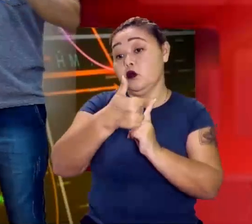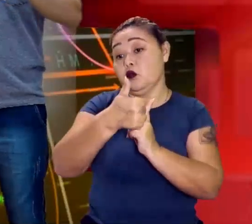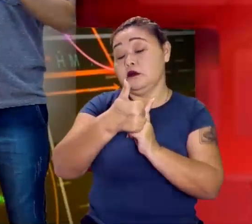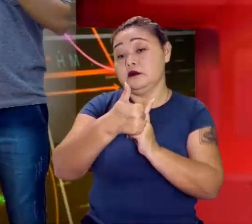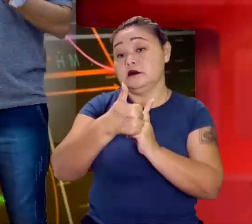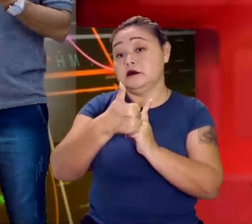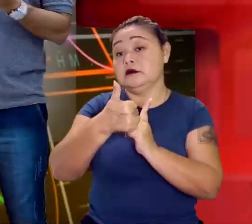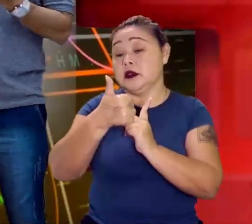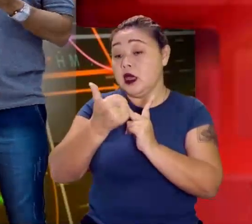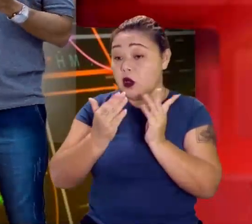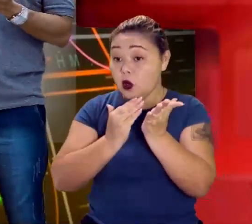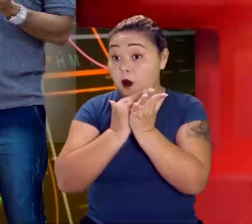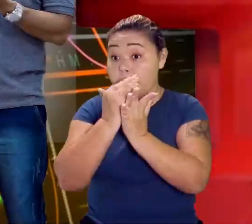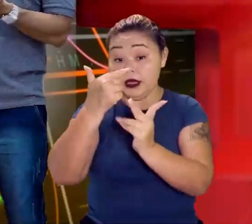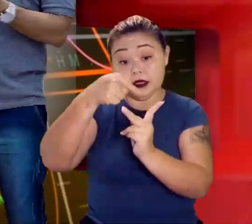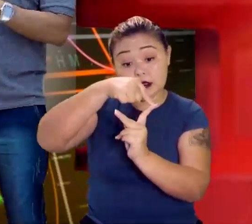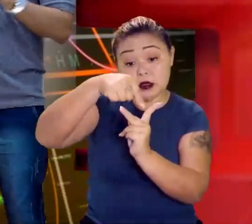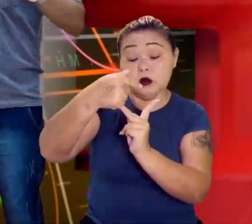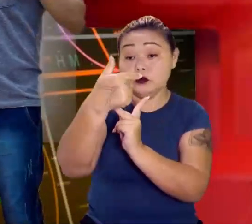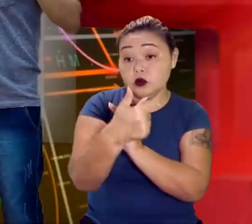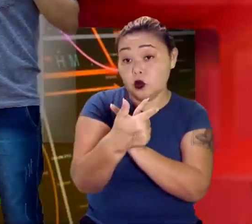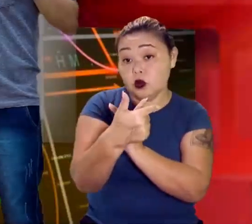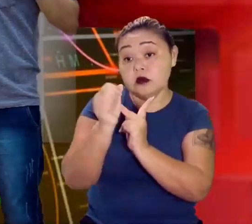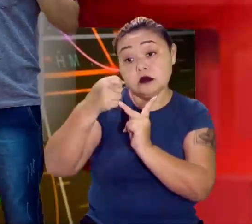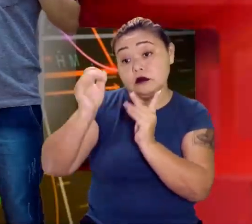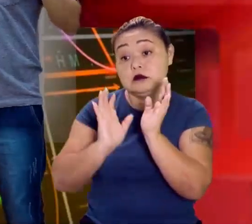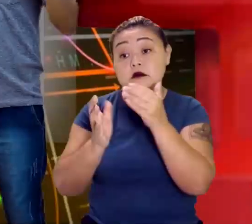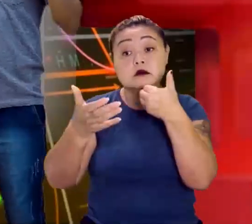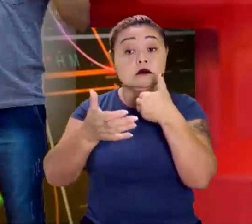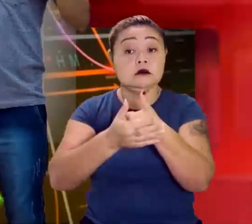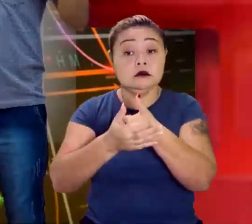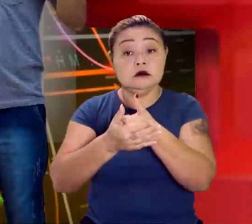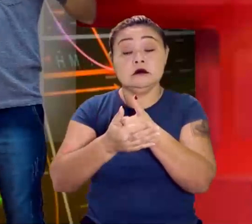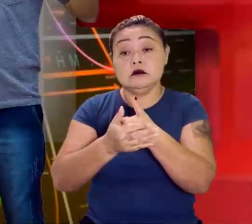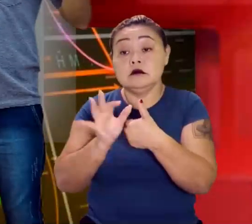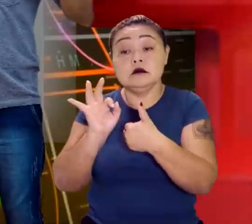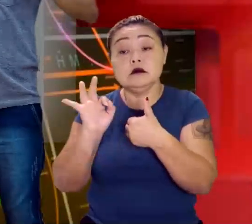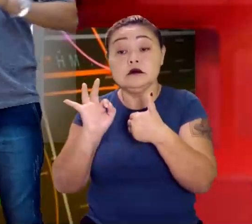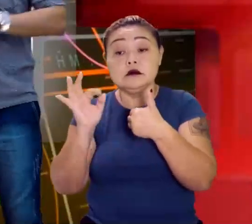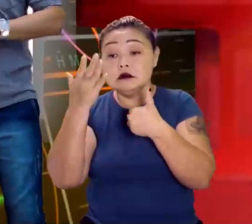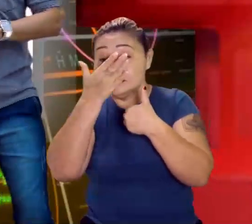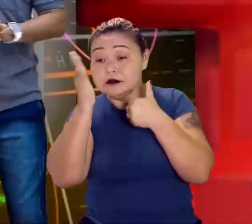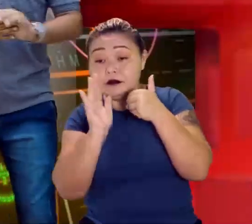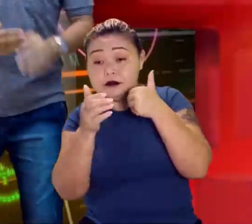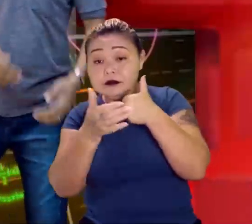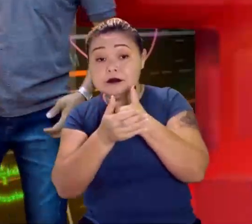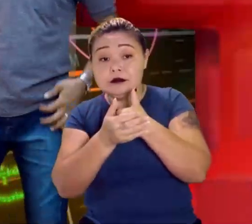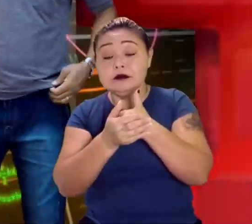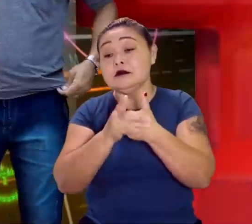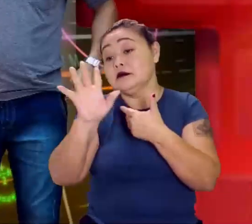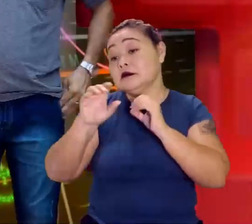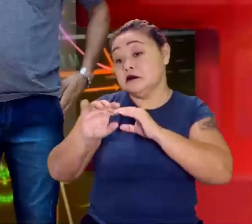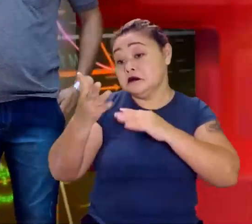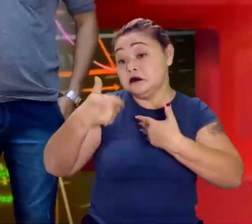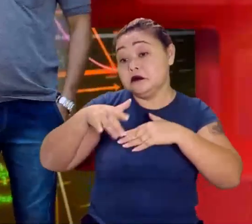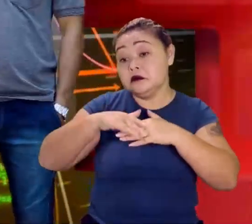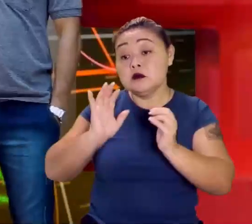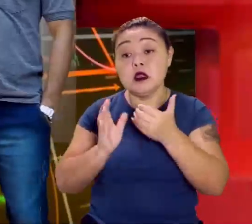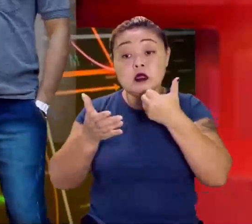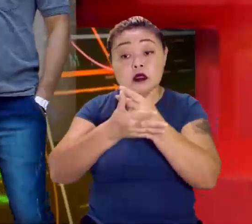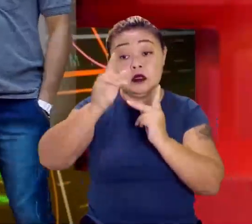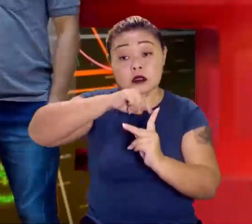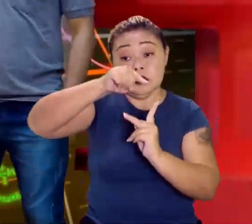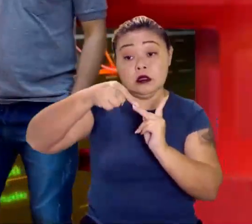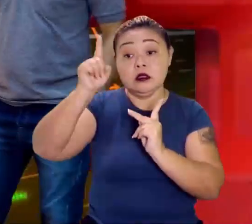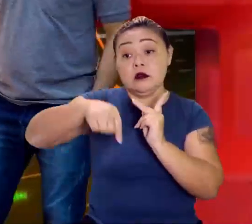tá? Ele começa a partir do 2. E o 2 não precisa aparecer. Ele pode ficar invisível. Então, pela educação matemática, quando não aparecer